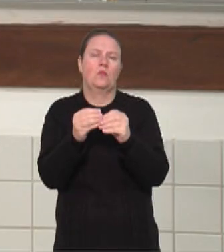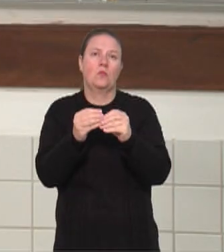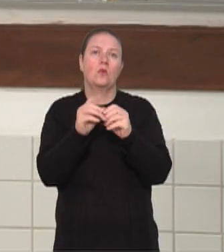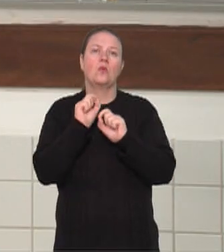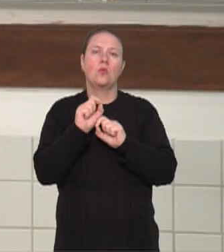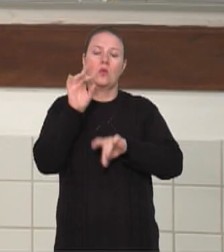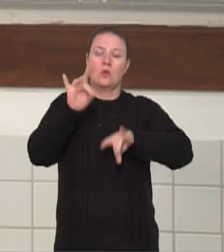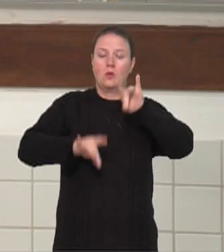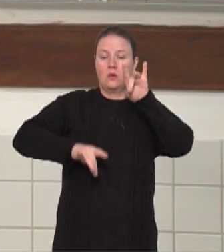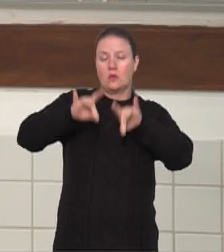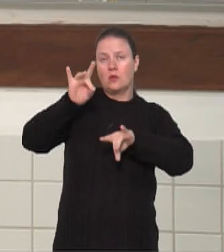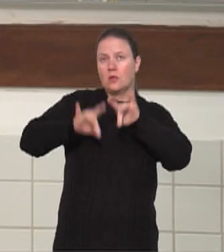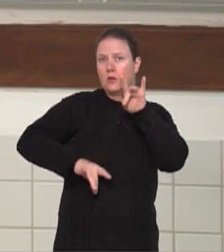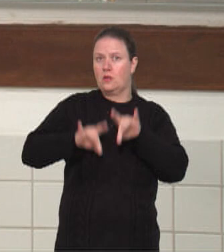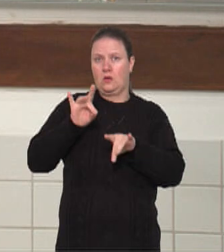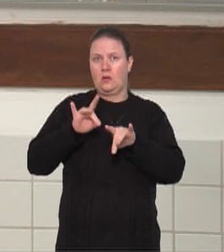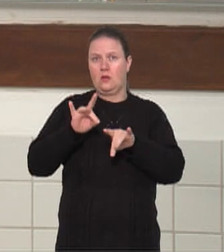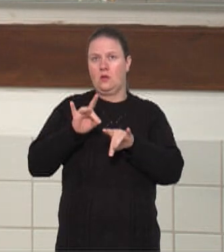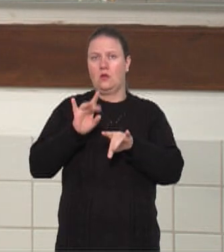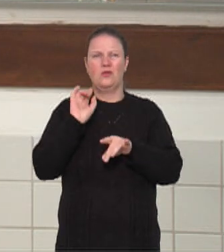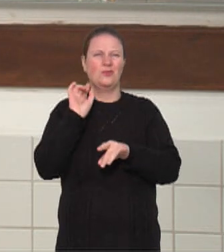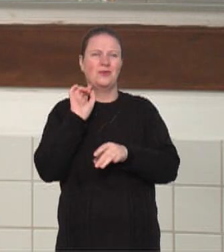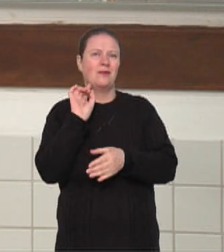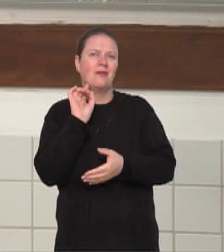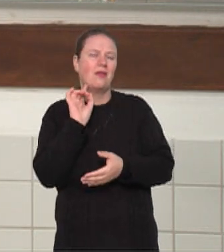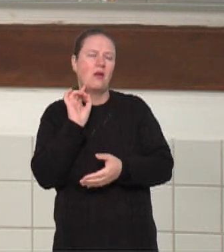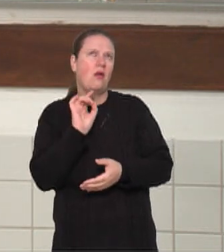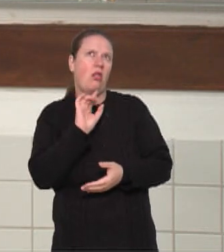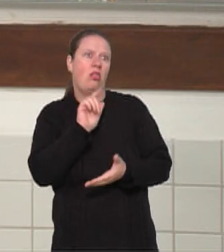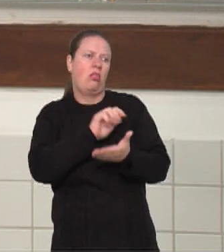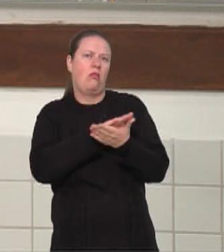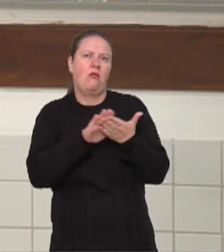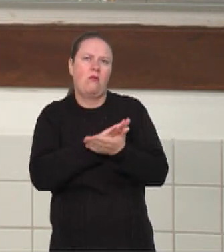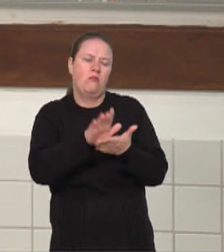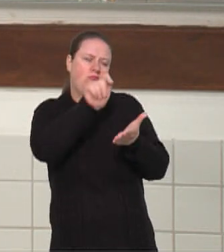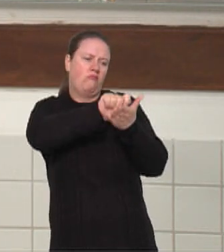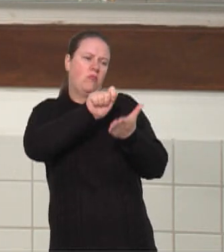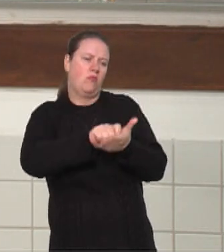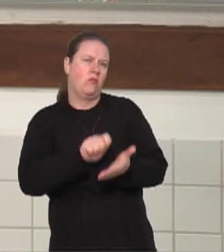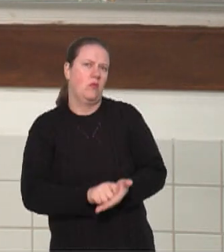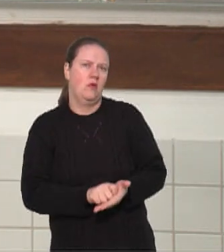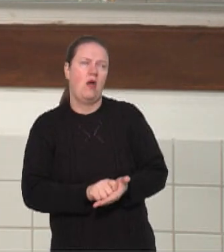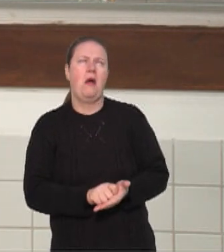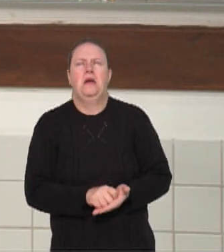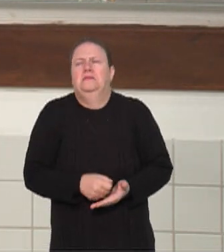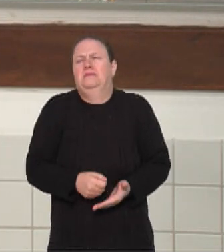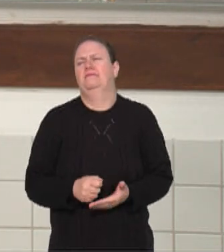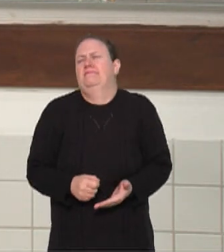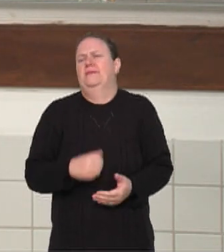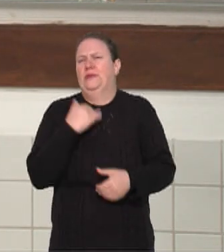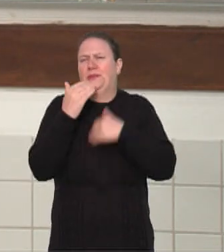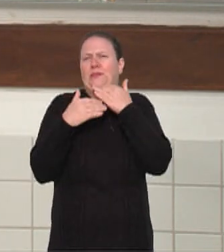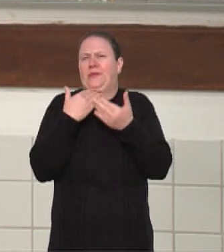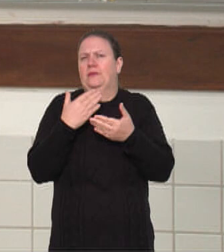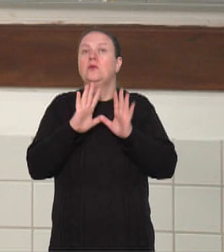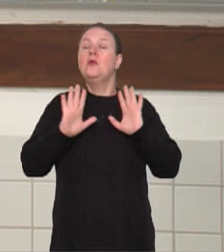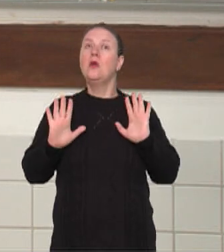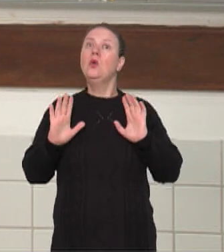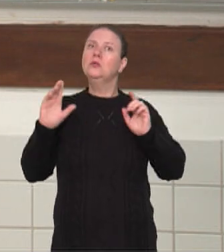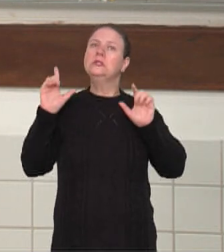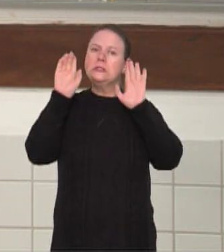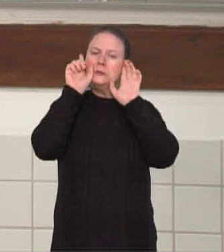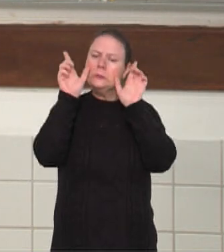teatral. Né, nada está escrito por acaso, né, nenhum personagem é construído por acaso. Né, tudo tem